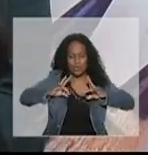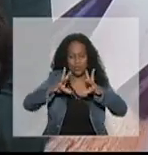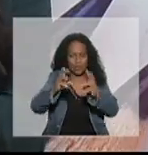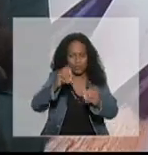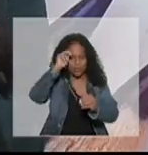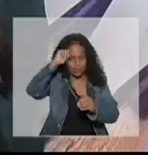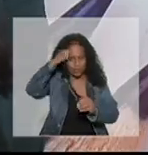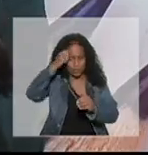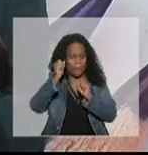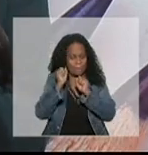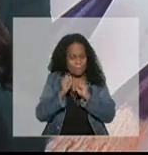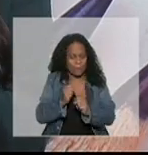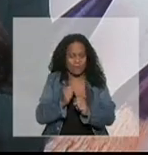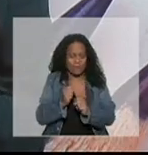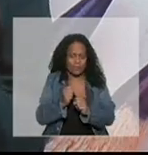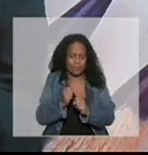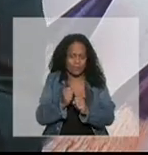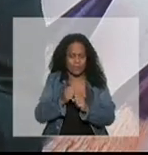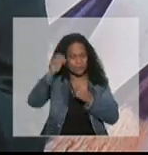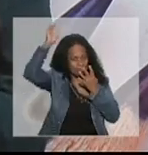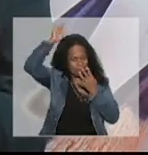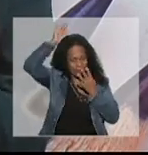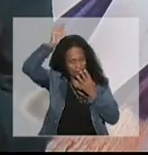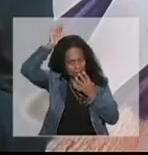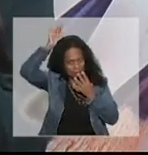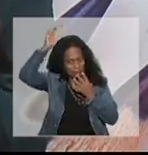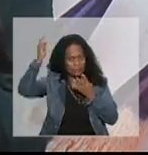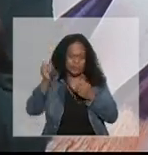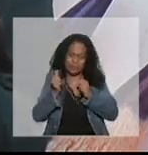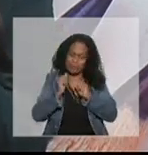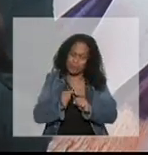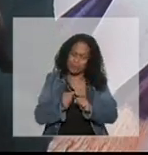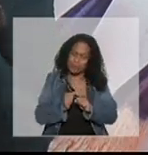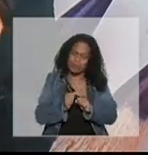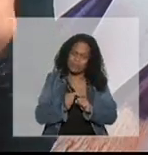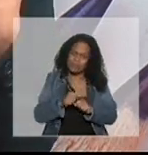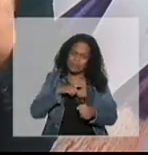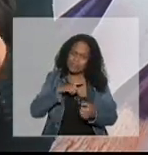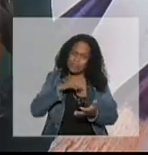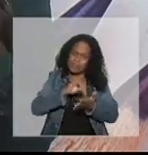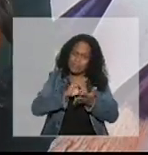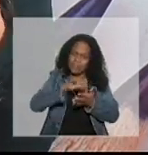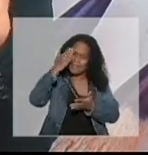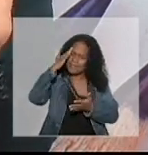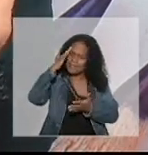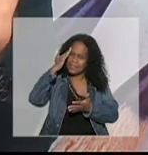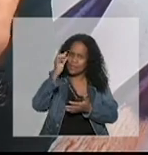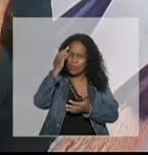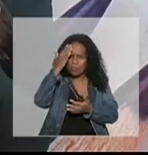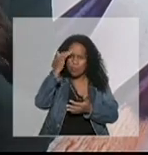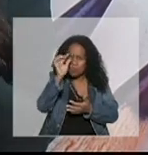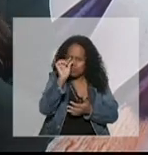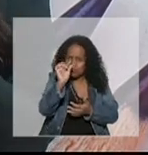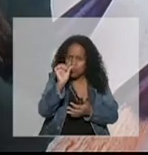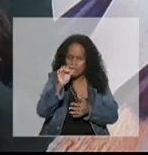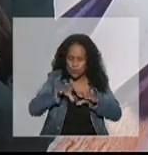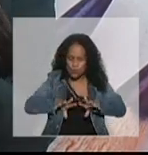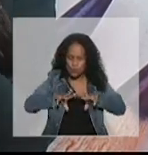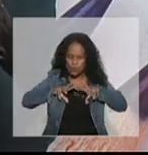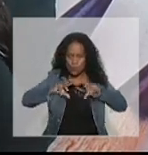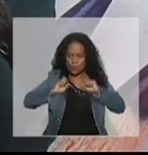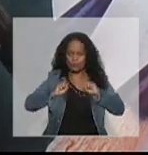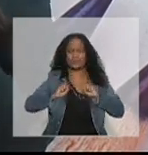para que todas as etnias realmente possam, principalmente a indígena, né, que a gente possa realmente entender um pouco mais essa